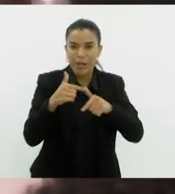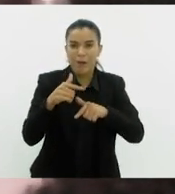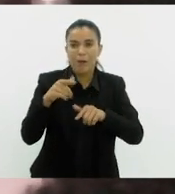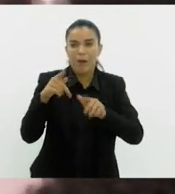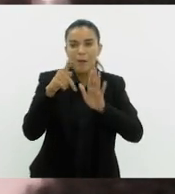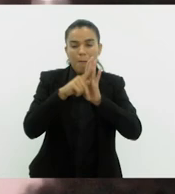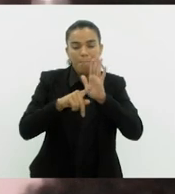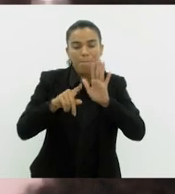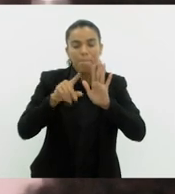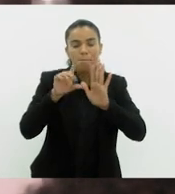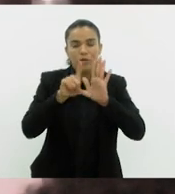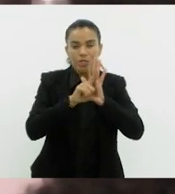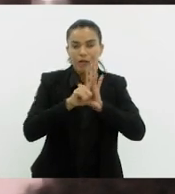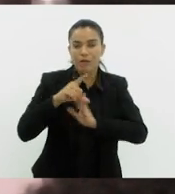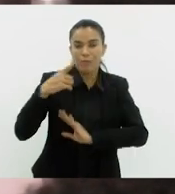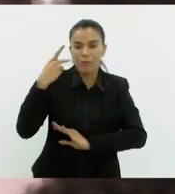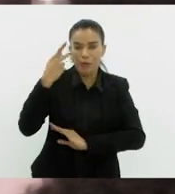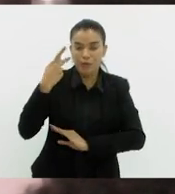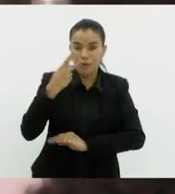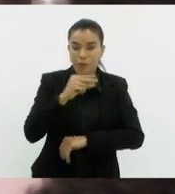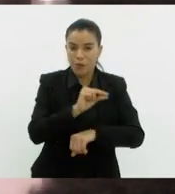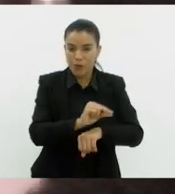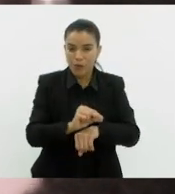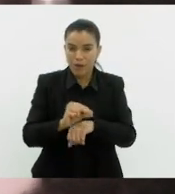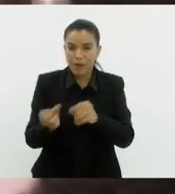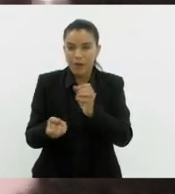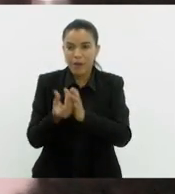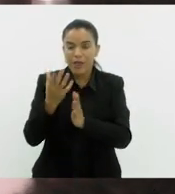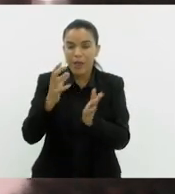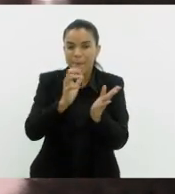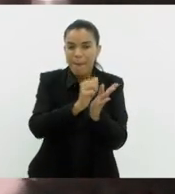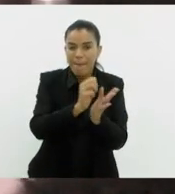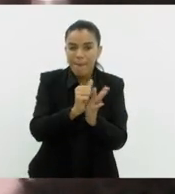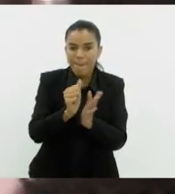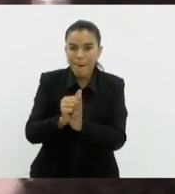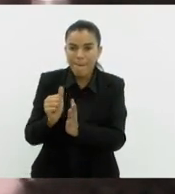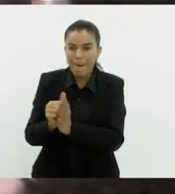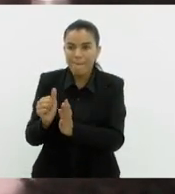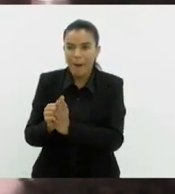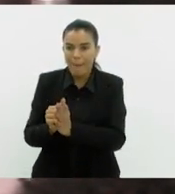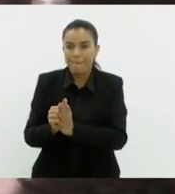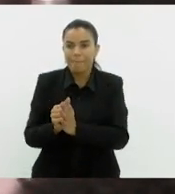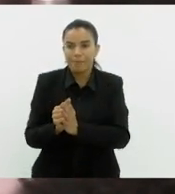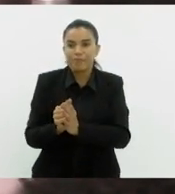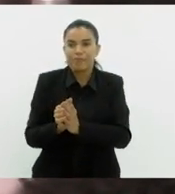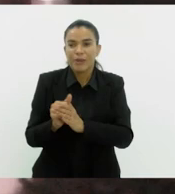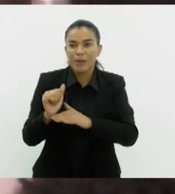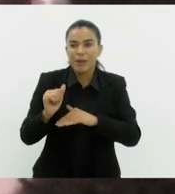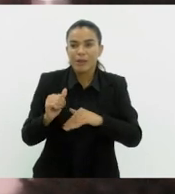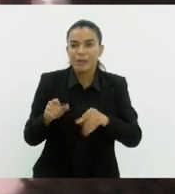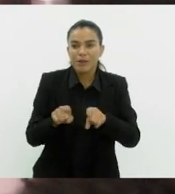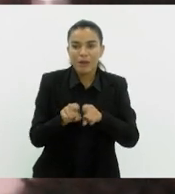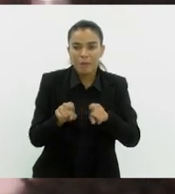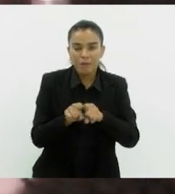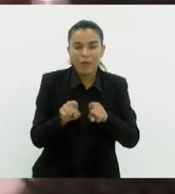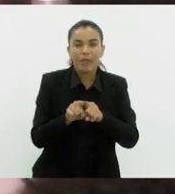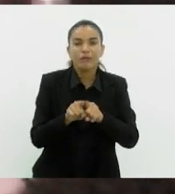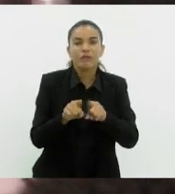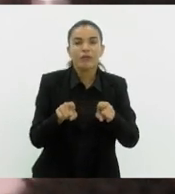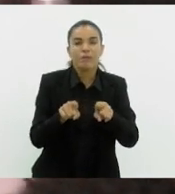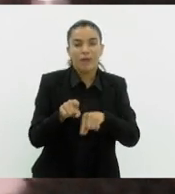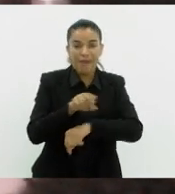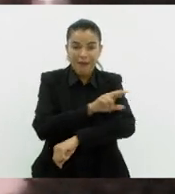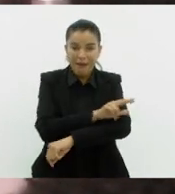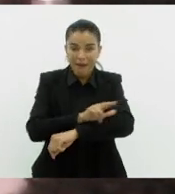cuidado, a gente precisa produzir dados. Então, essa atenção para a produção de dados, mas desagregando para raça